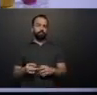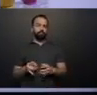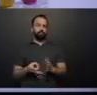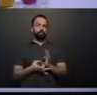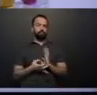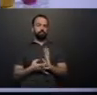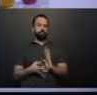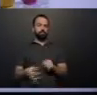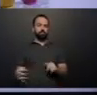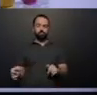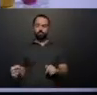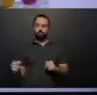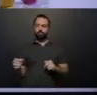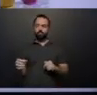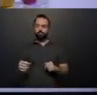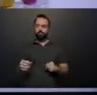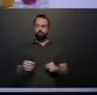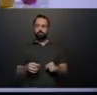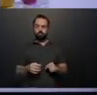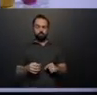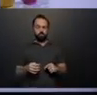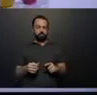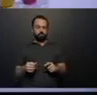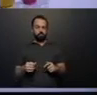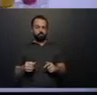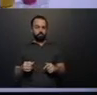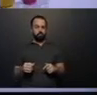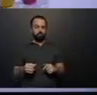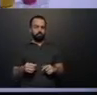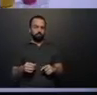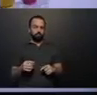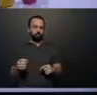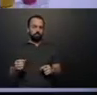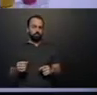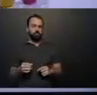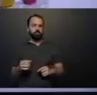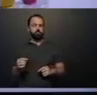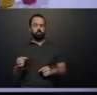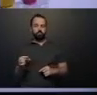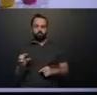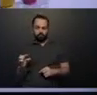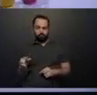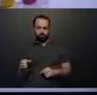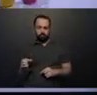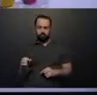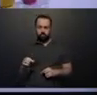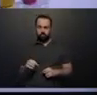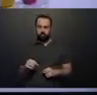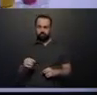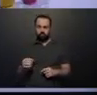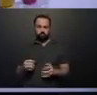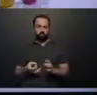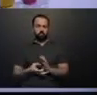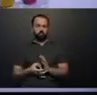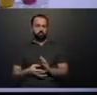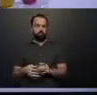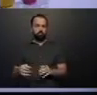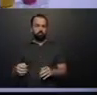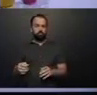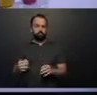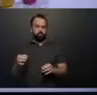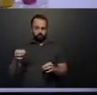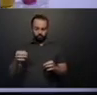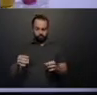de vidro, onde a gente faz pequenas reações, uma quantidade pequena. Esses vidros, eles geralmente ficam